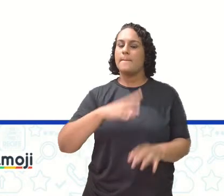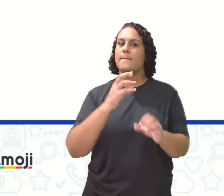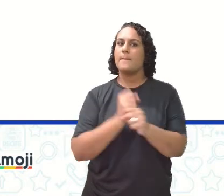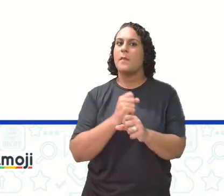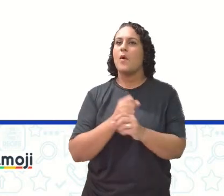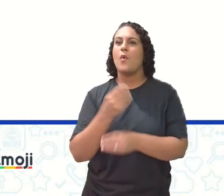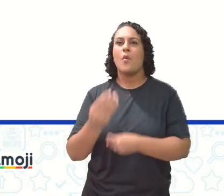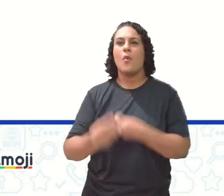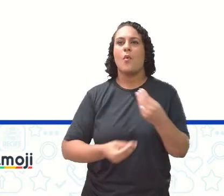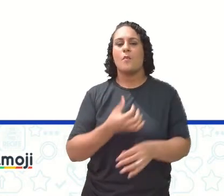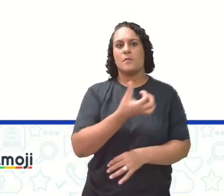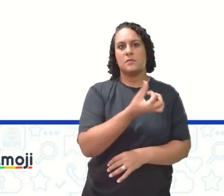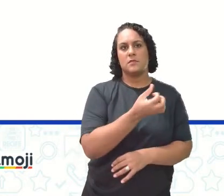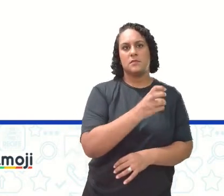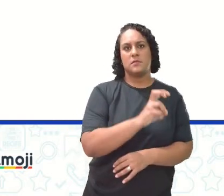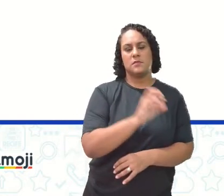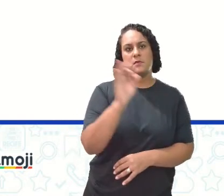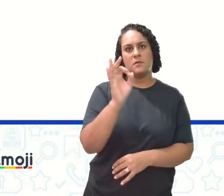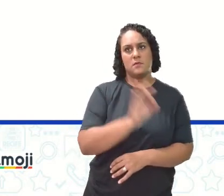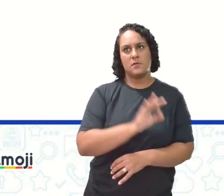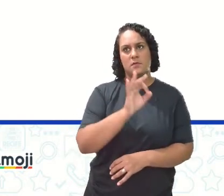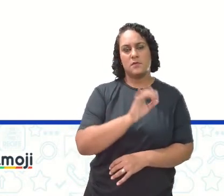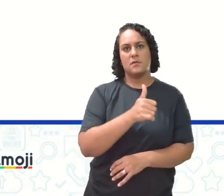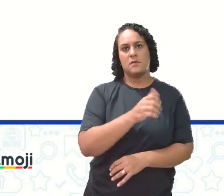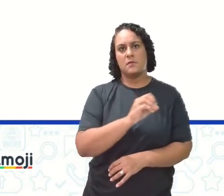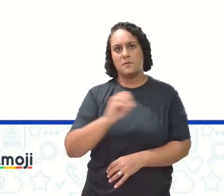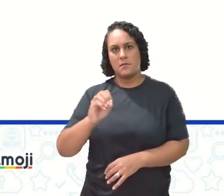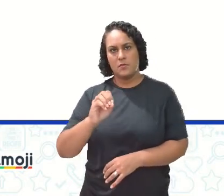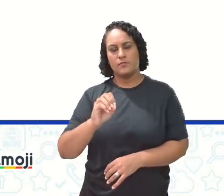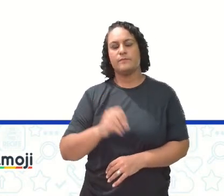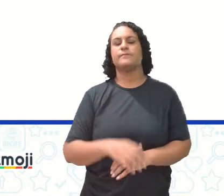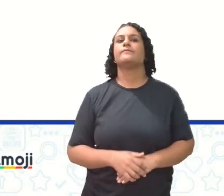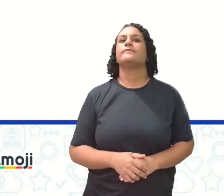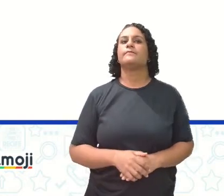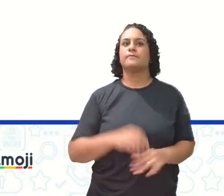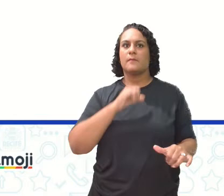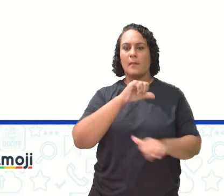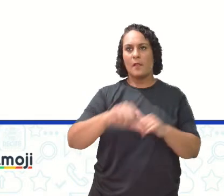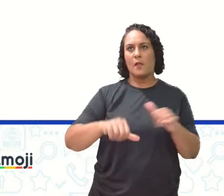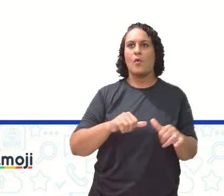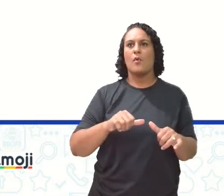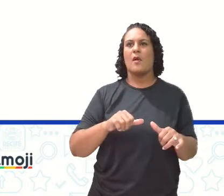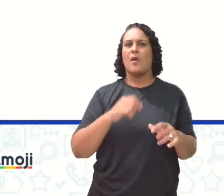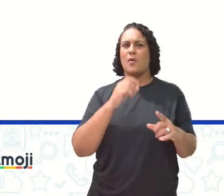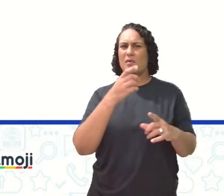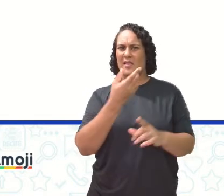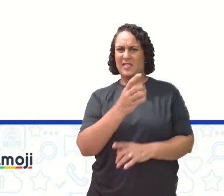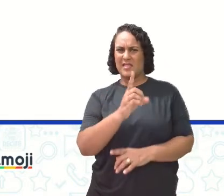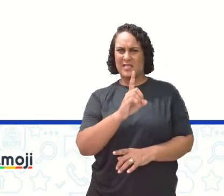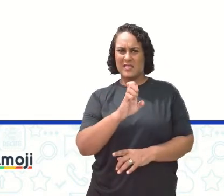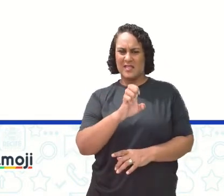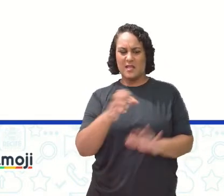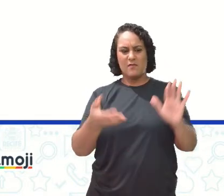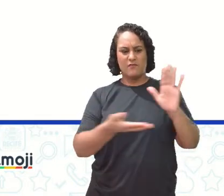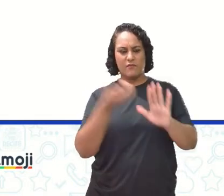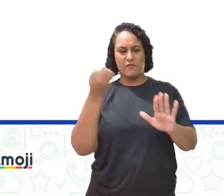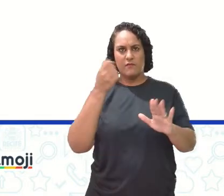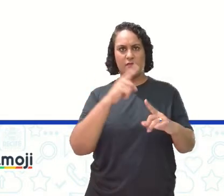forma. Calcula os 65% de 1.000. Troca o de pelo vezes,